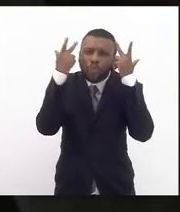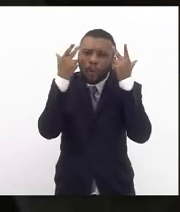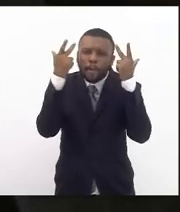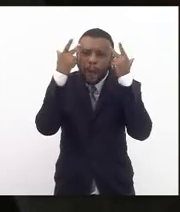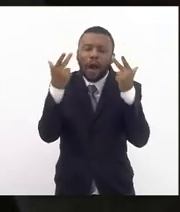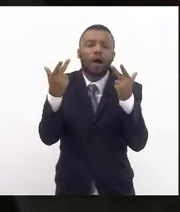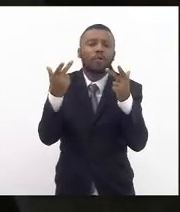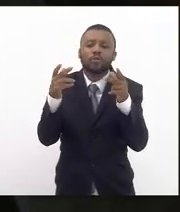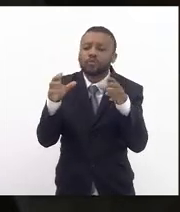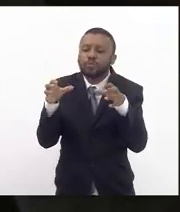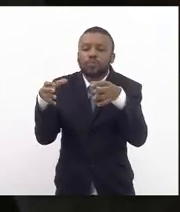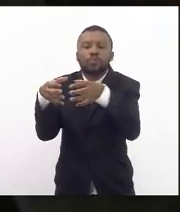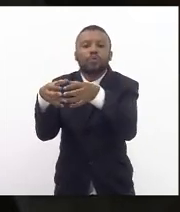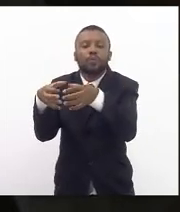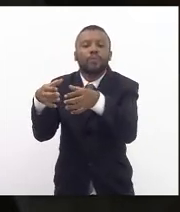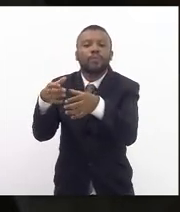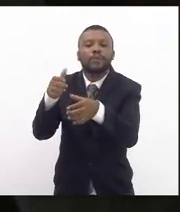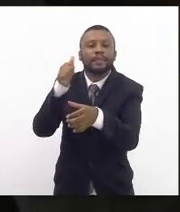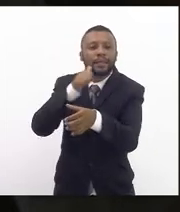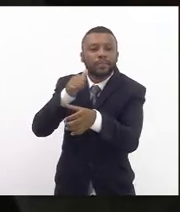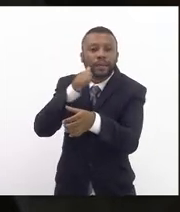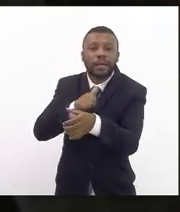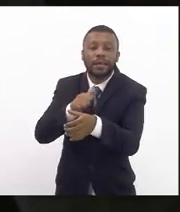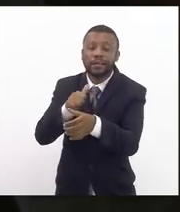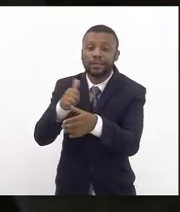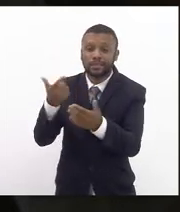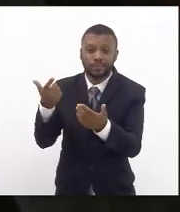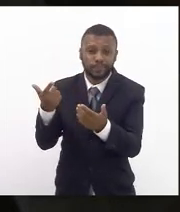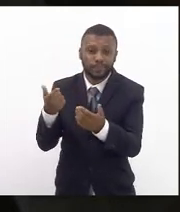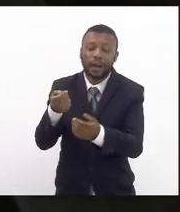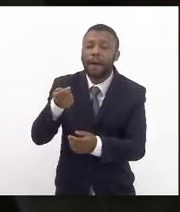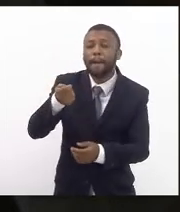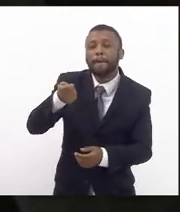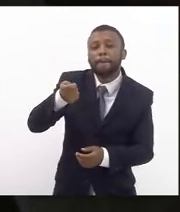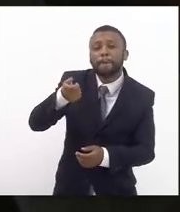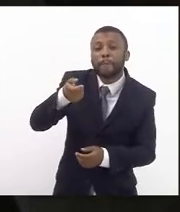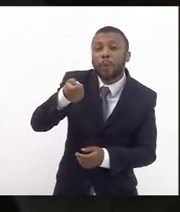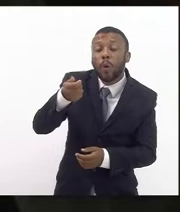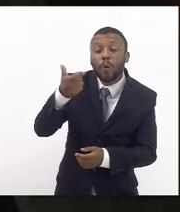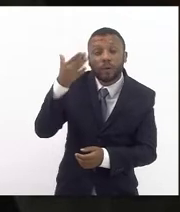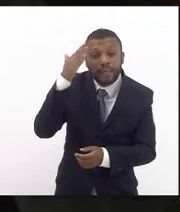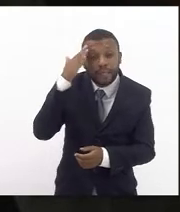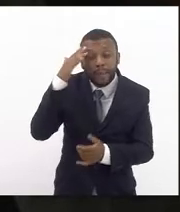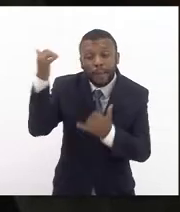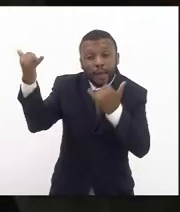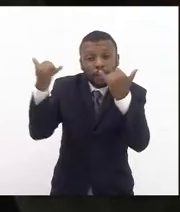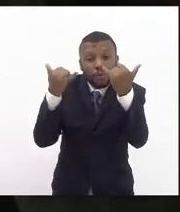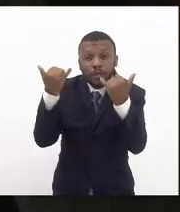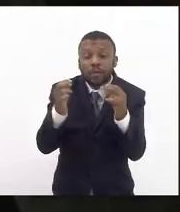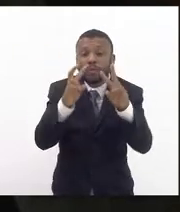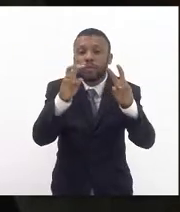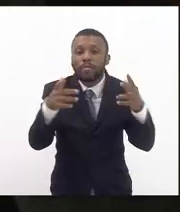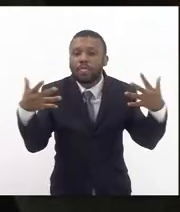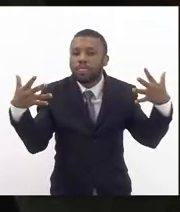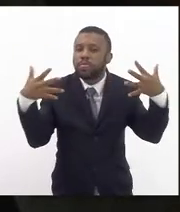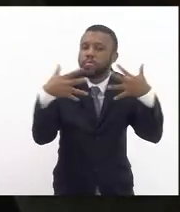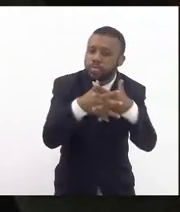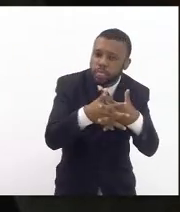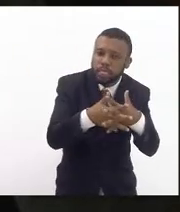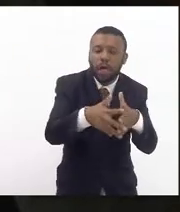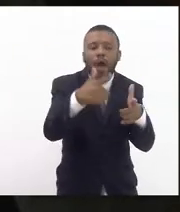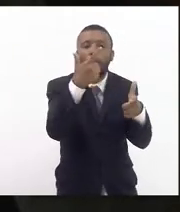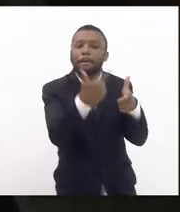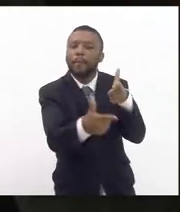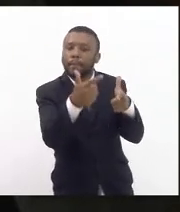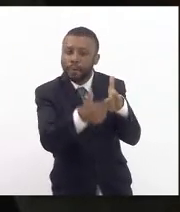as mulheres. Poucos sabem das complicações originadas